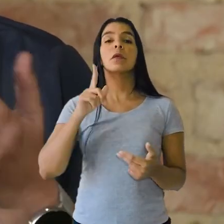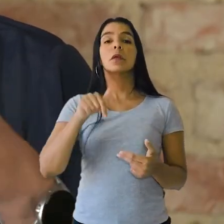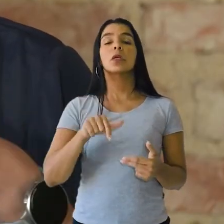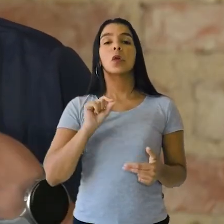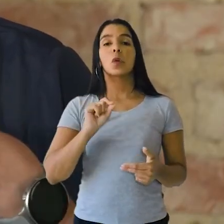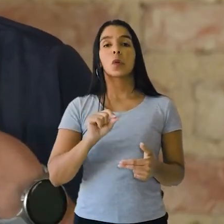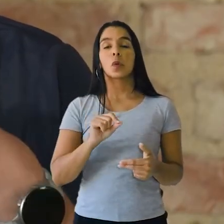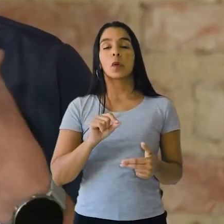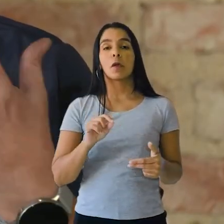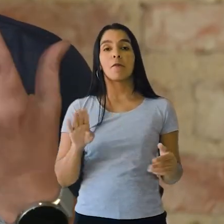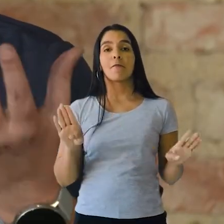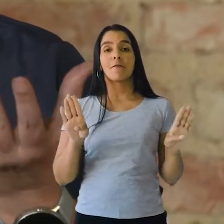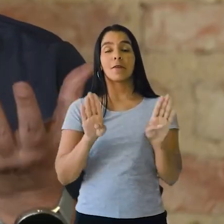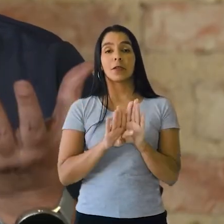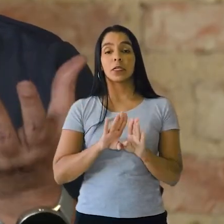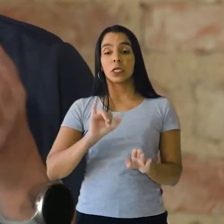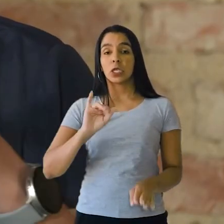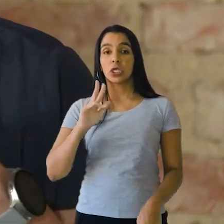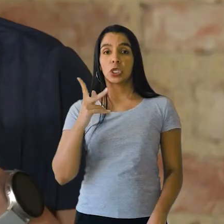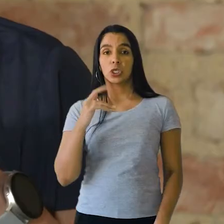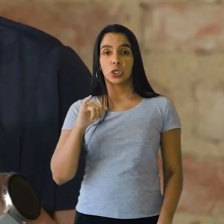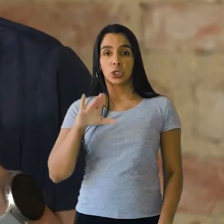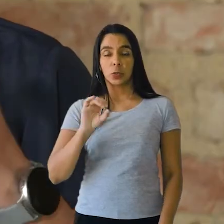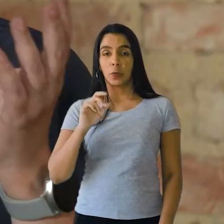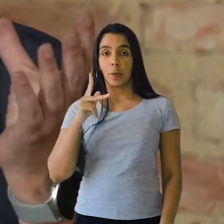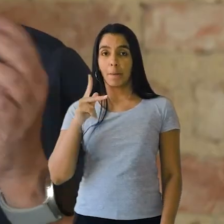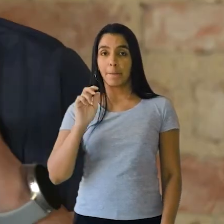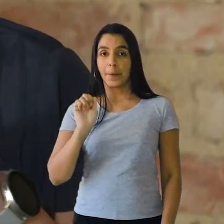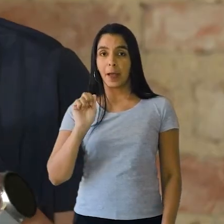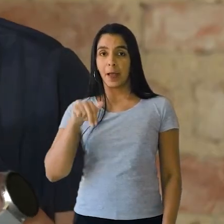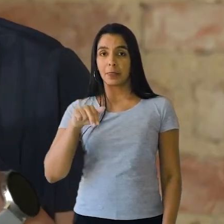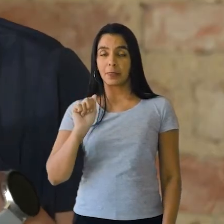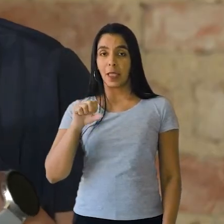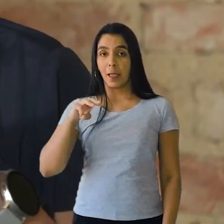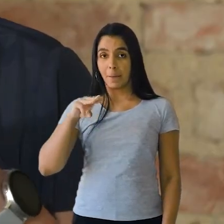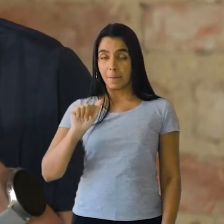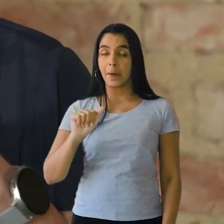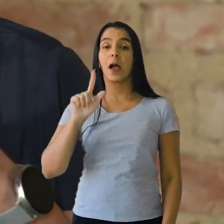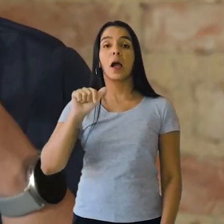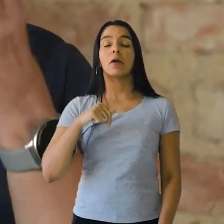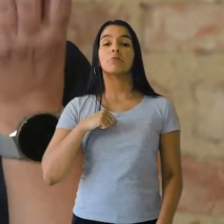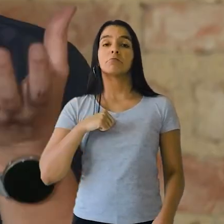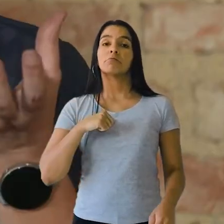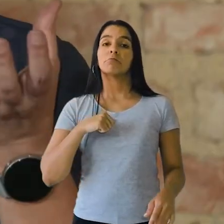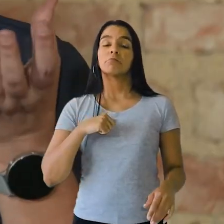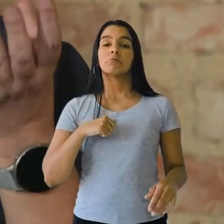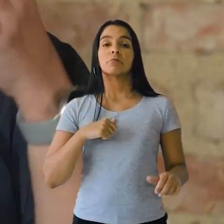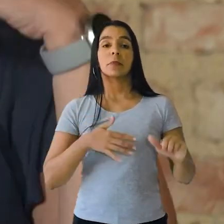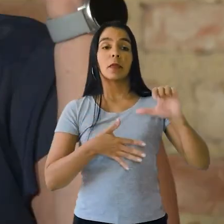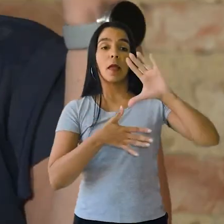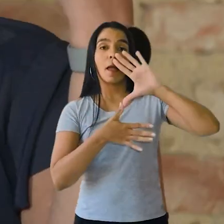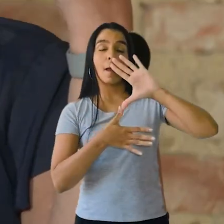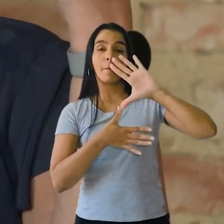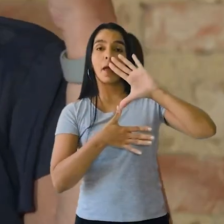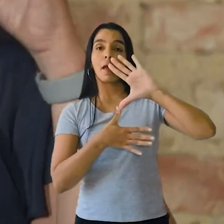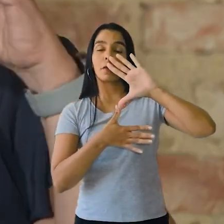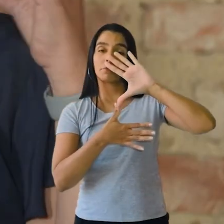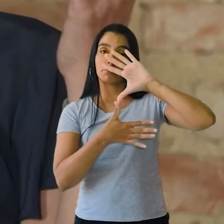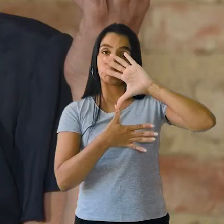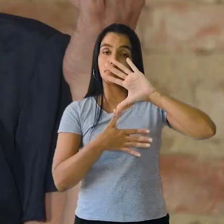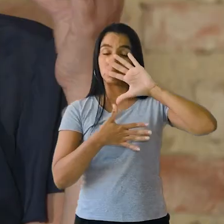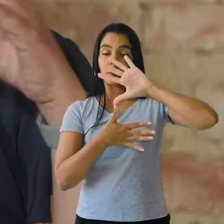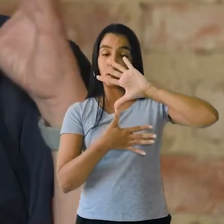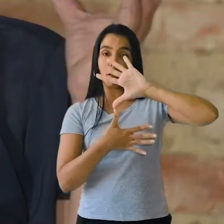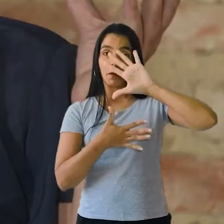evento, que é o fechamento do Istmo do Panamá, né? Então, a América do Sul e a América do Norte,